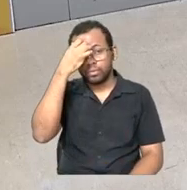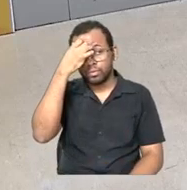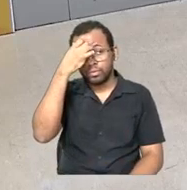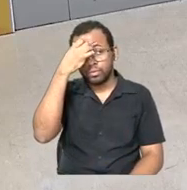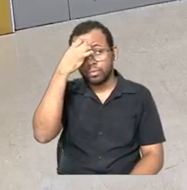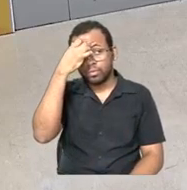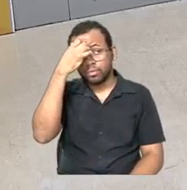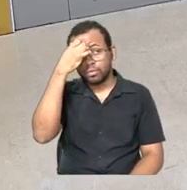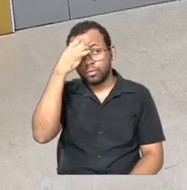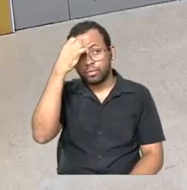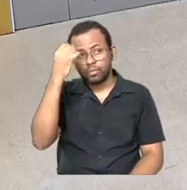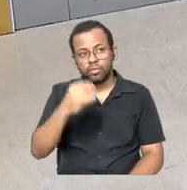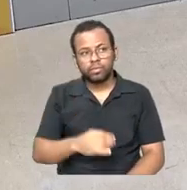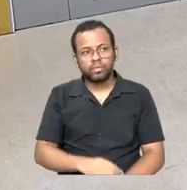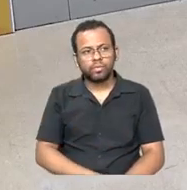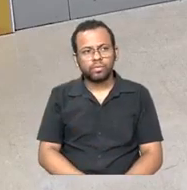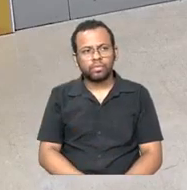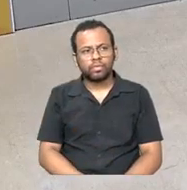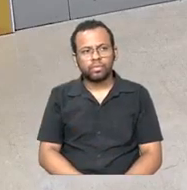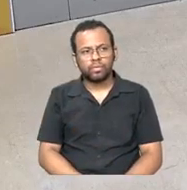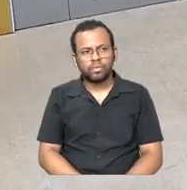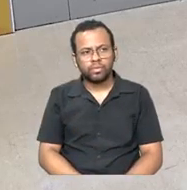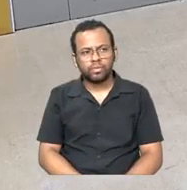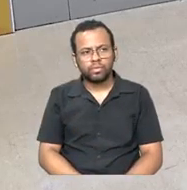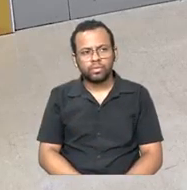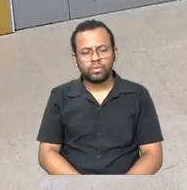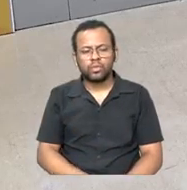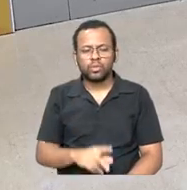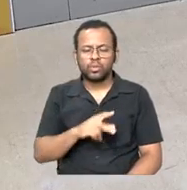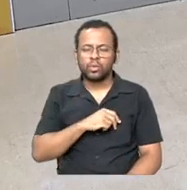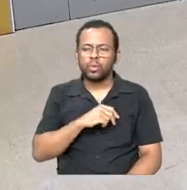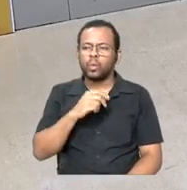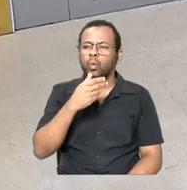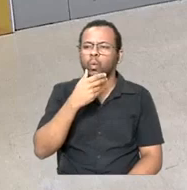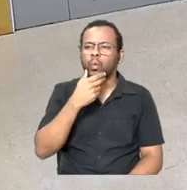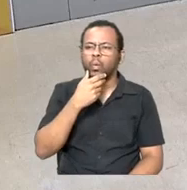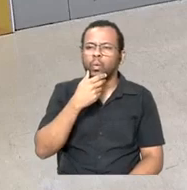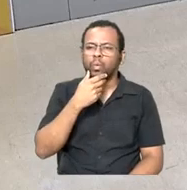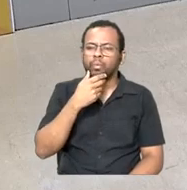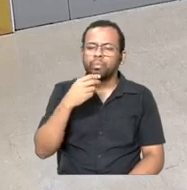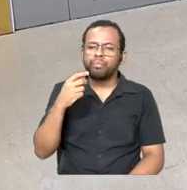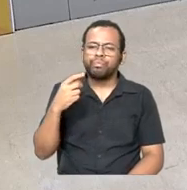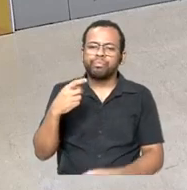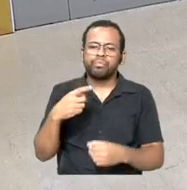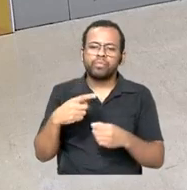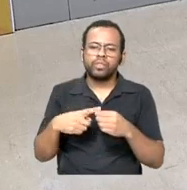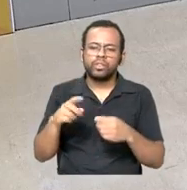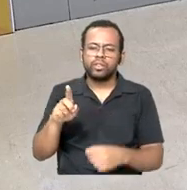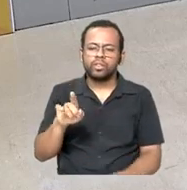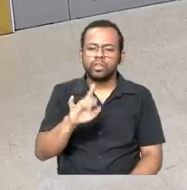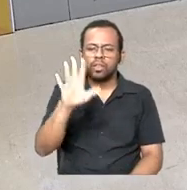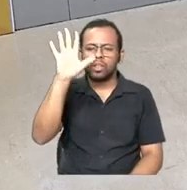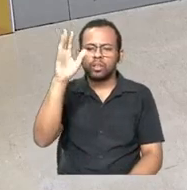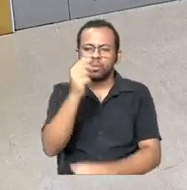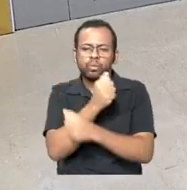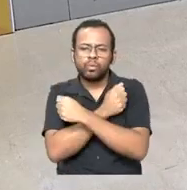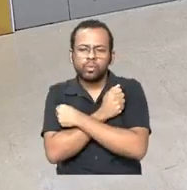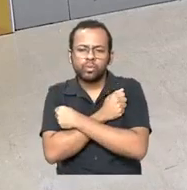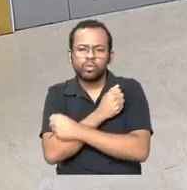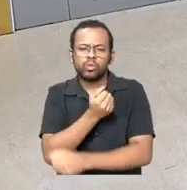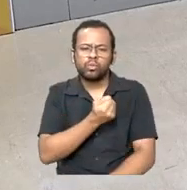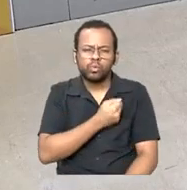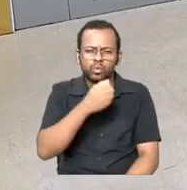Valdemar em Lagarto aquele abraço 56 meu amigo versiani